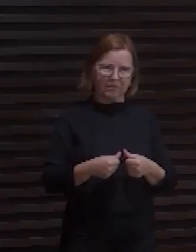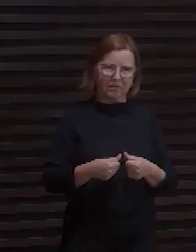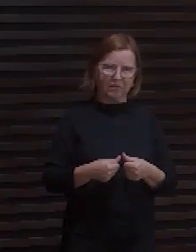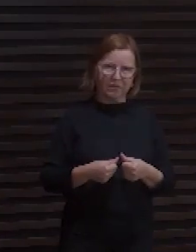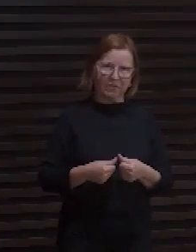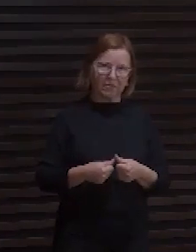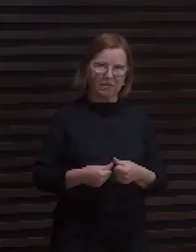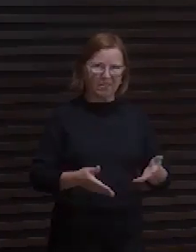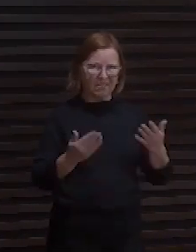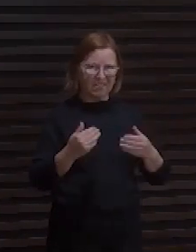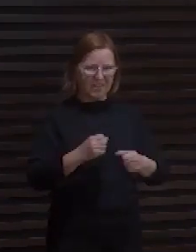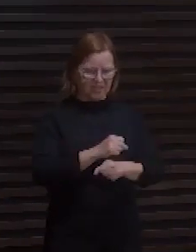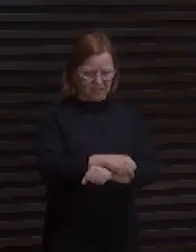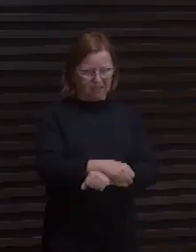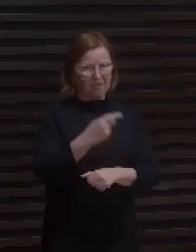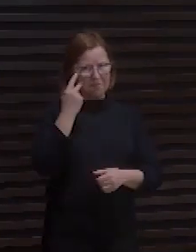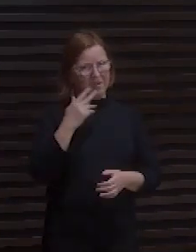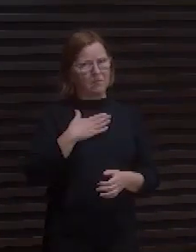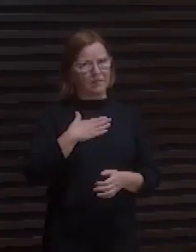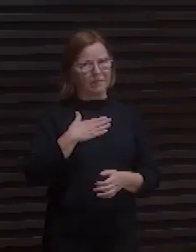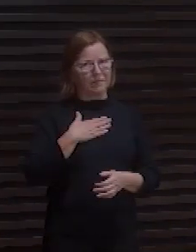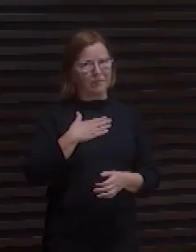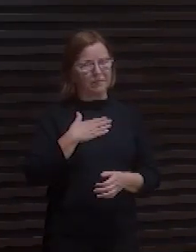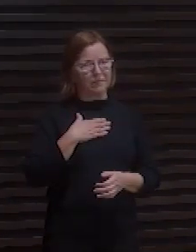de escravidão para mim?